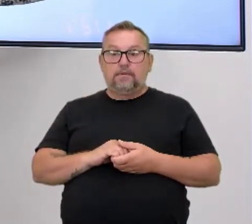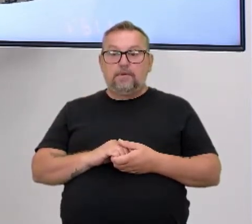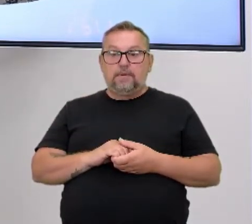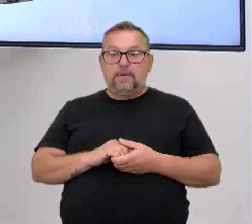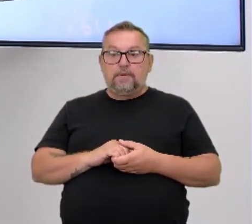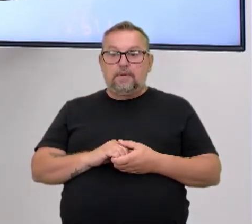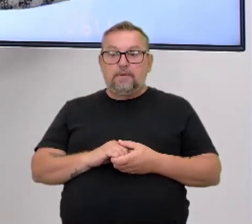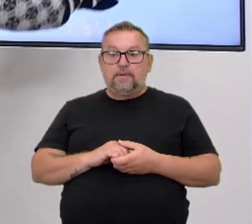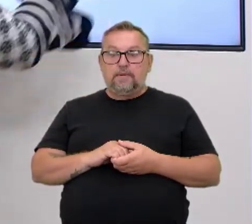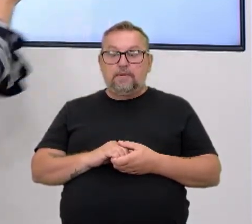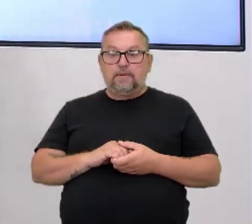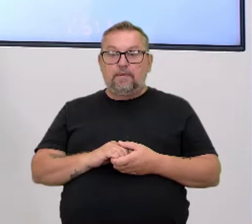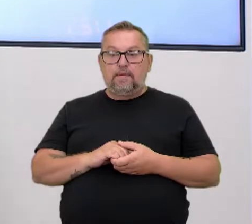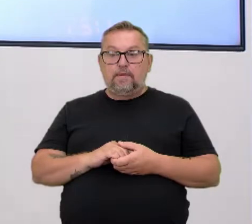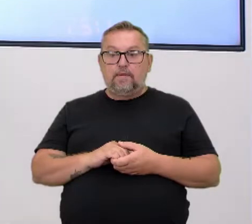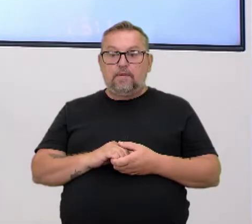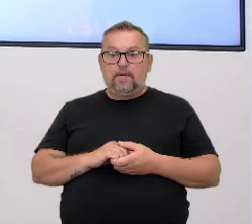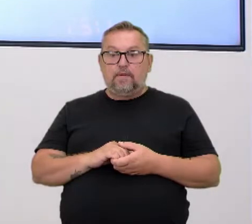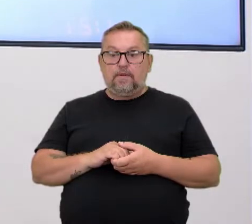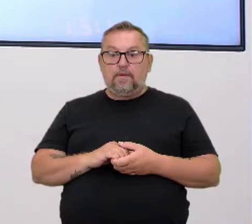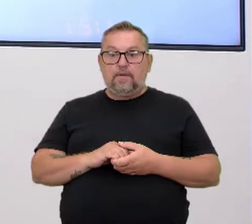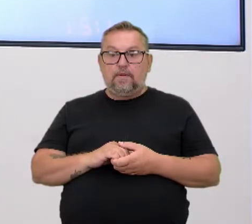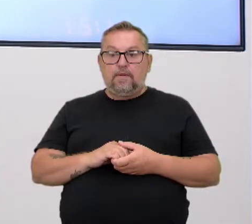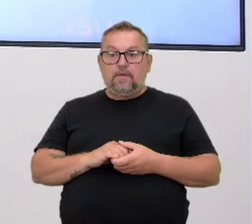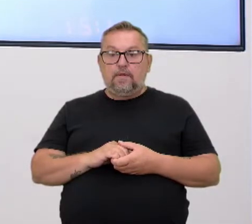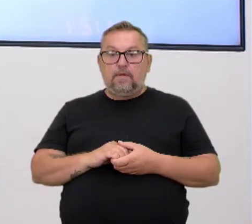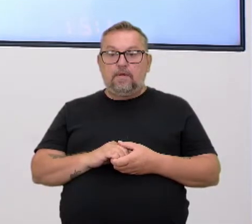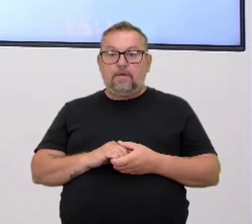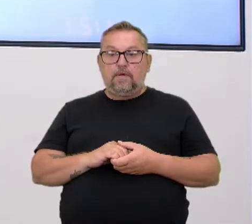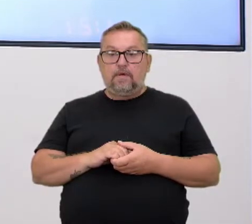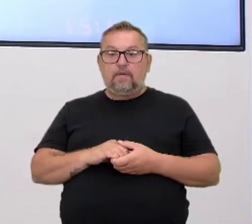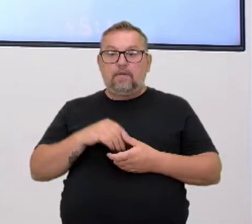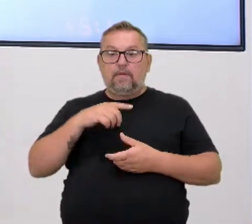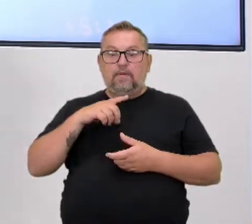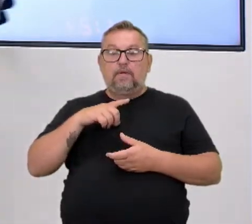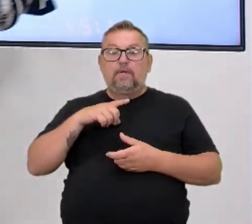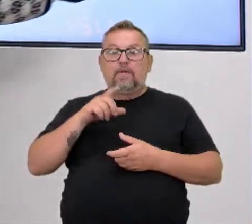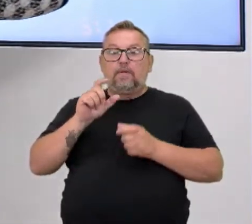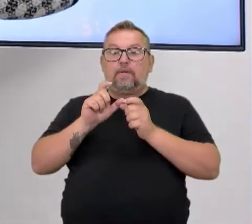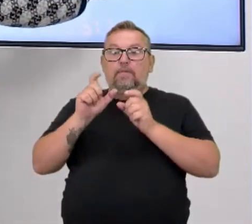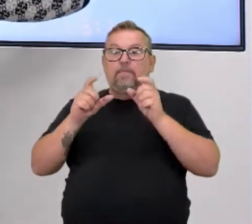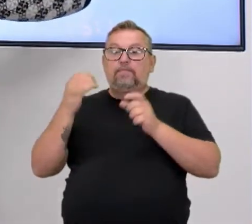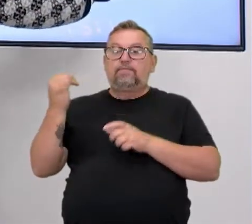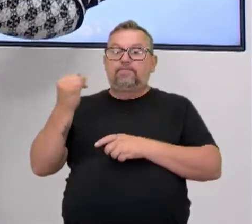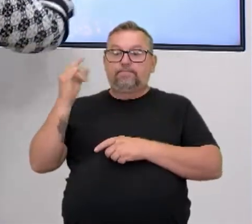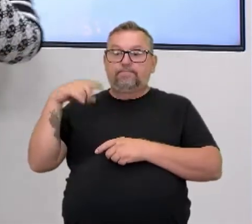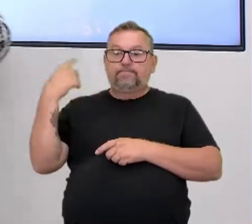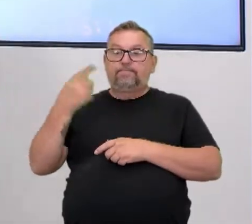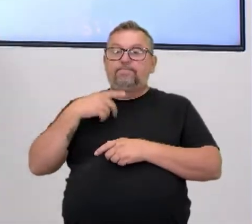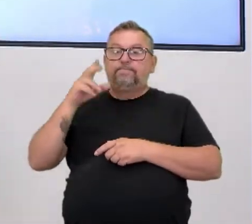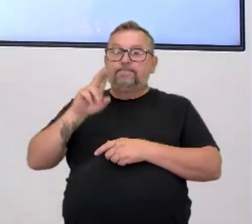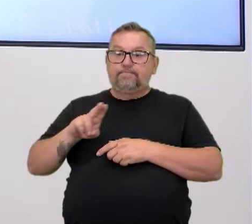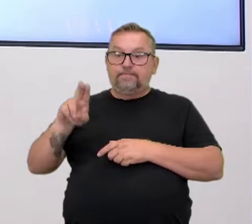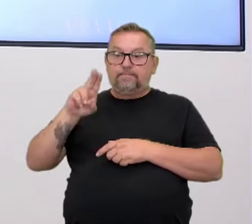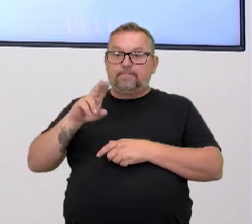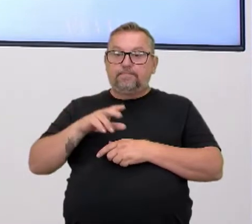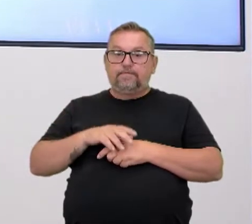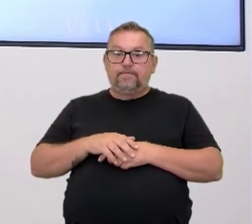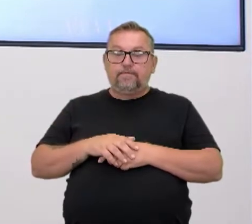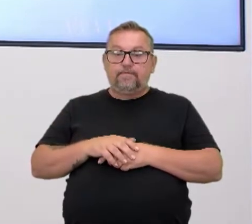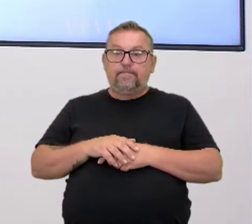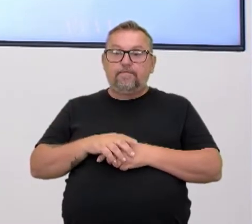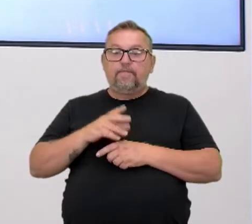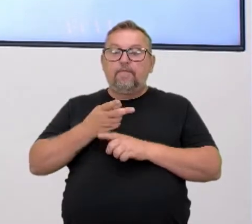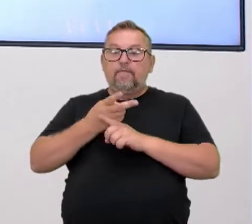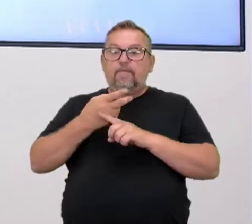Tem umas palavras... Opa, ficou um Z. Tem umas palavras-chave que a gente pode usar na hora da